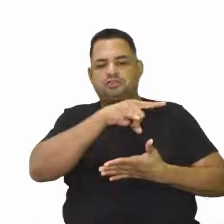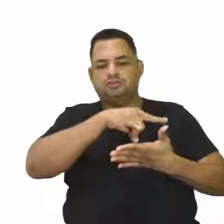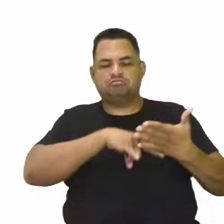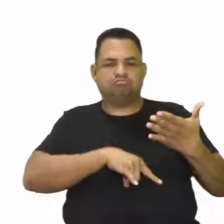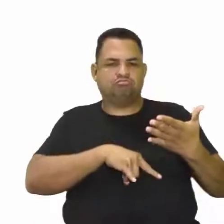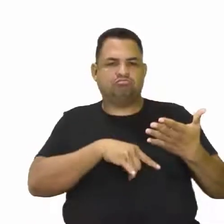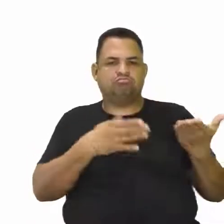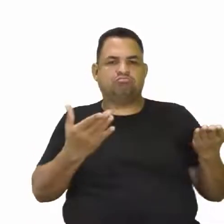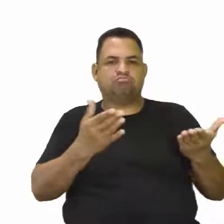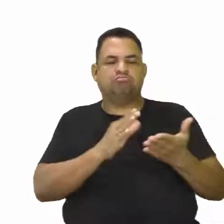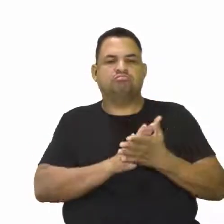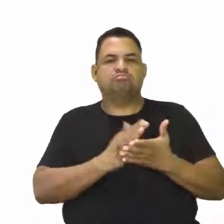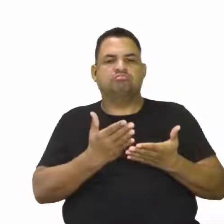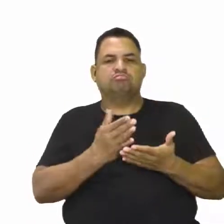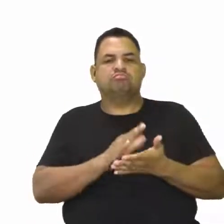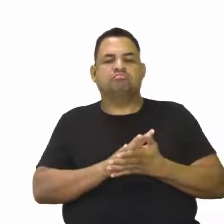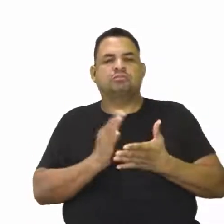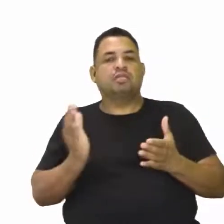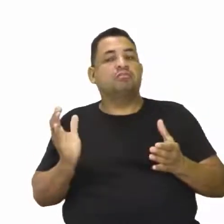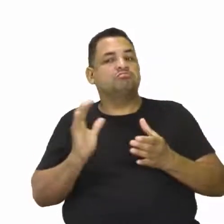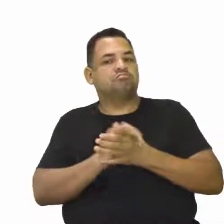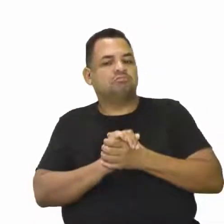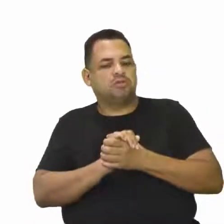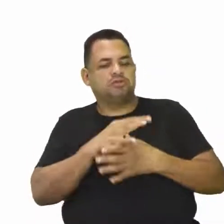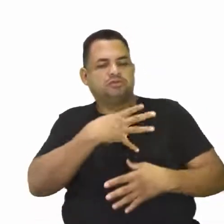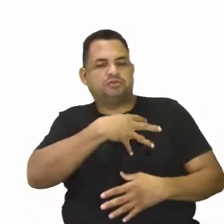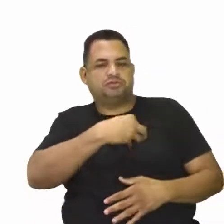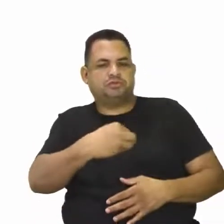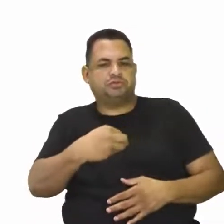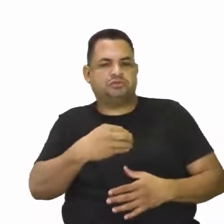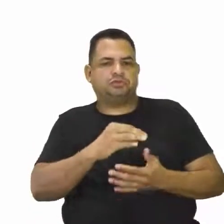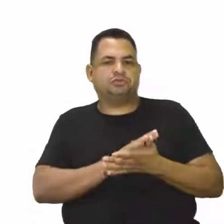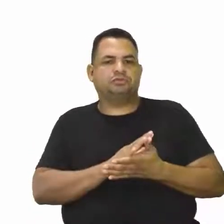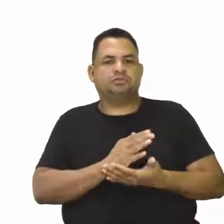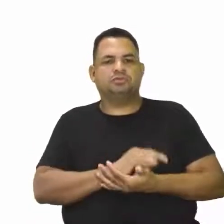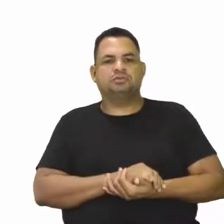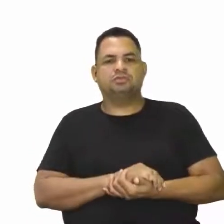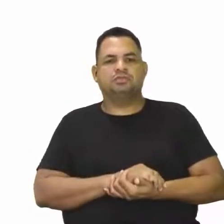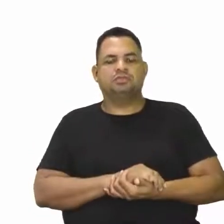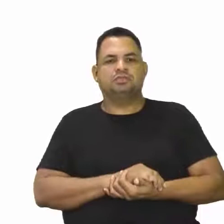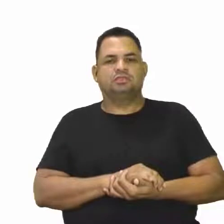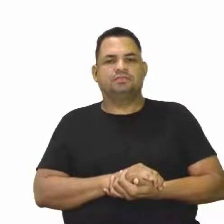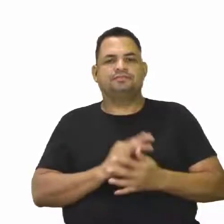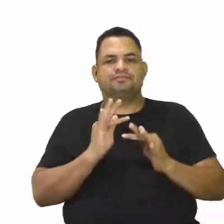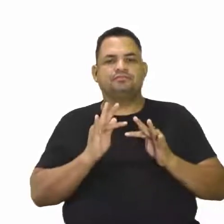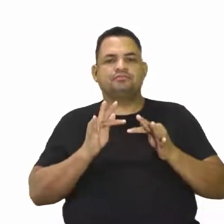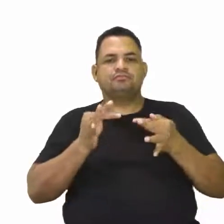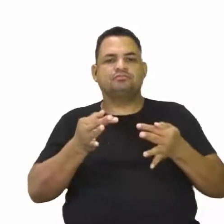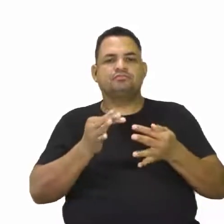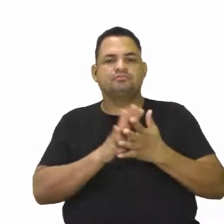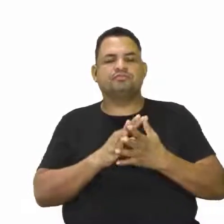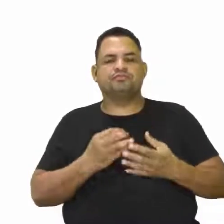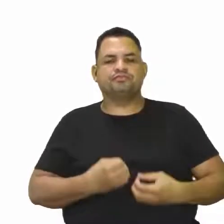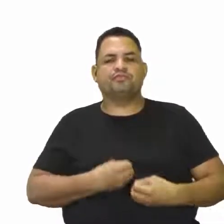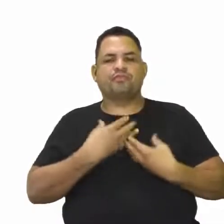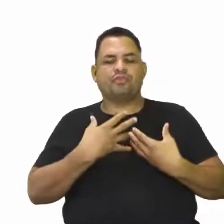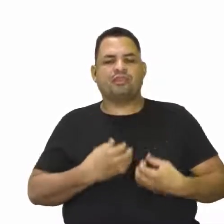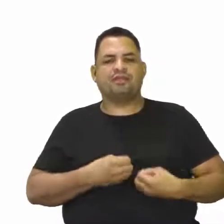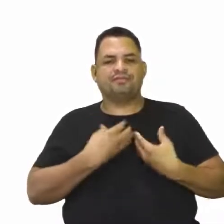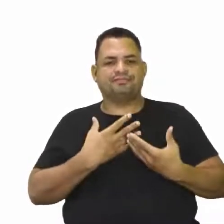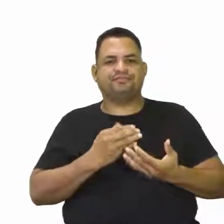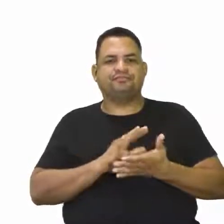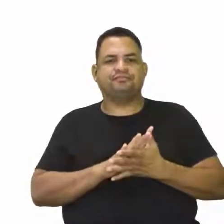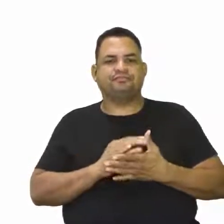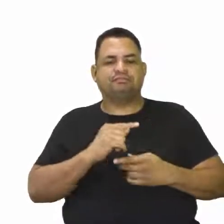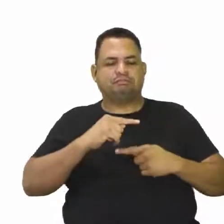fui ali, levou a esposa, levou os filhos e assim se foi. E no final dessa poesia, que na verdade essa poesia